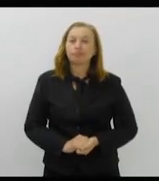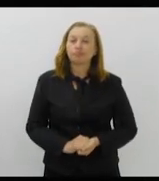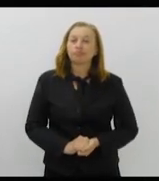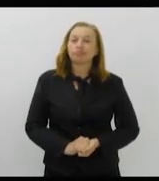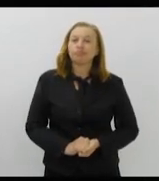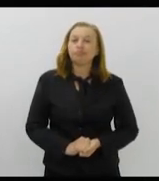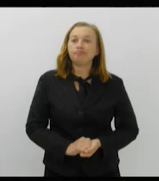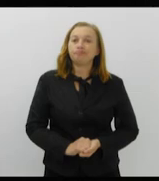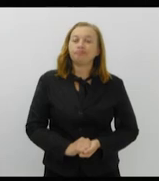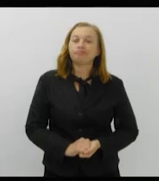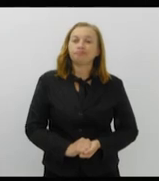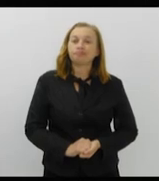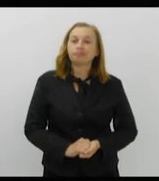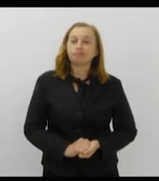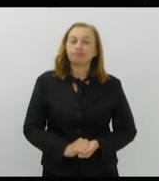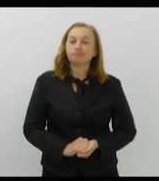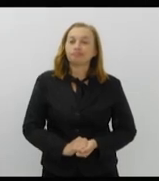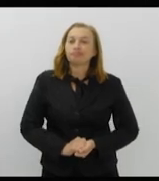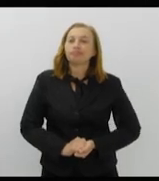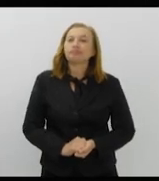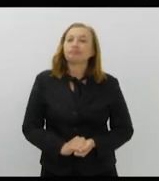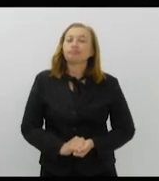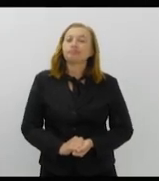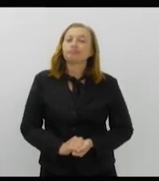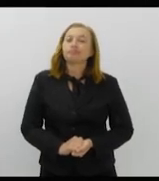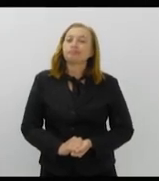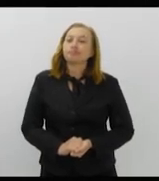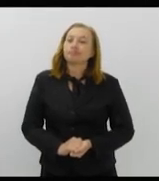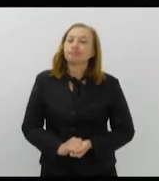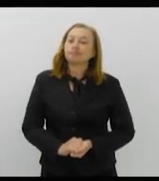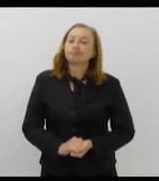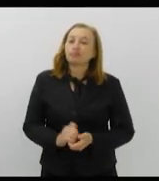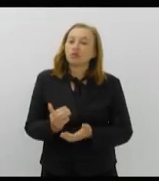usurpa grande parte da nossa